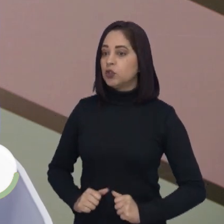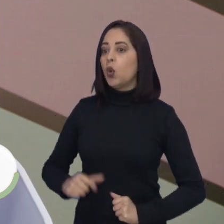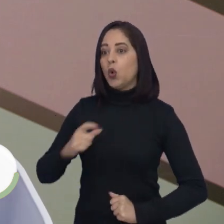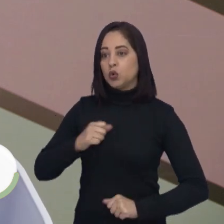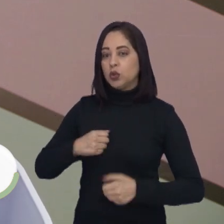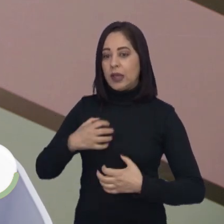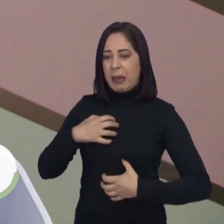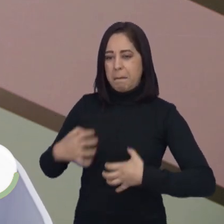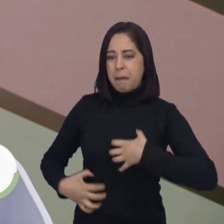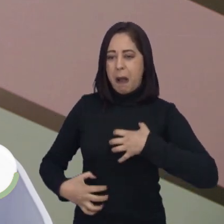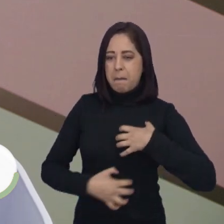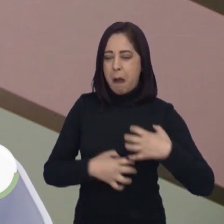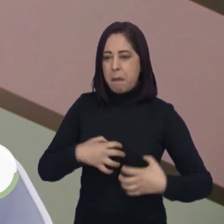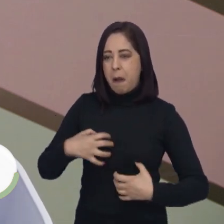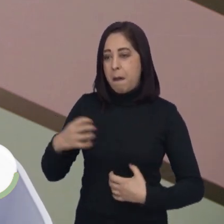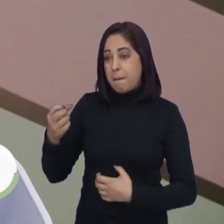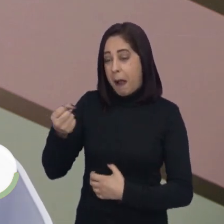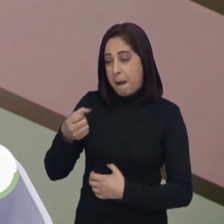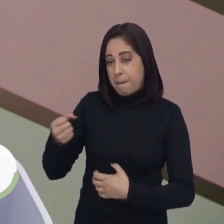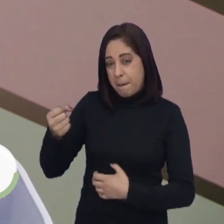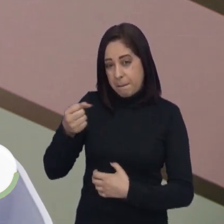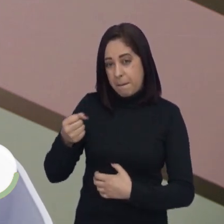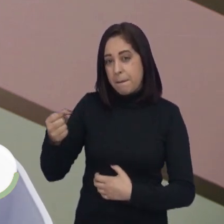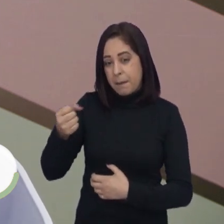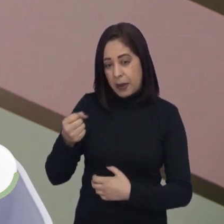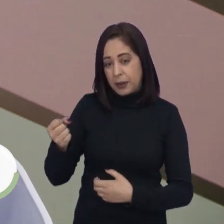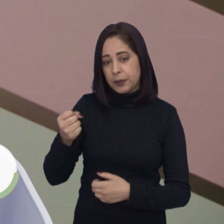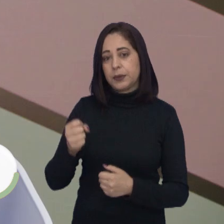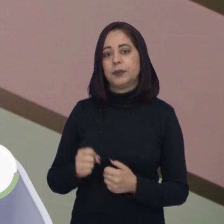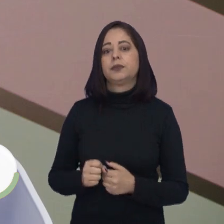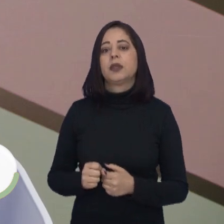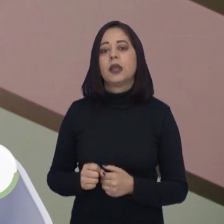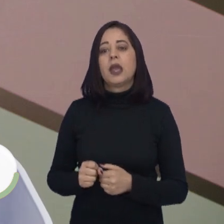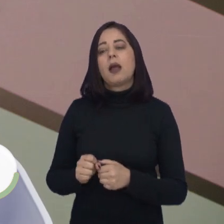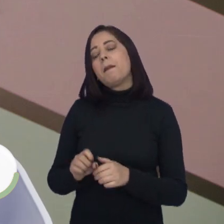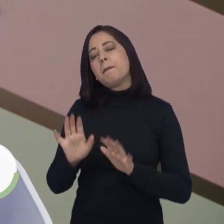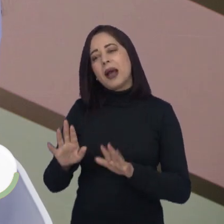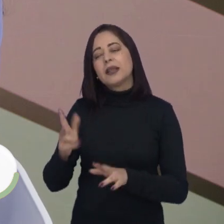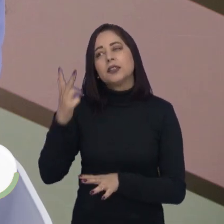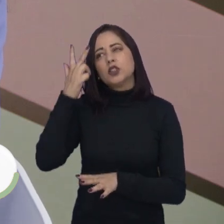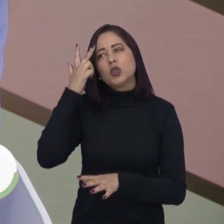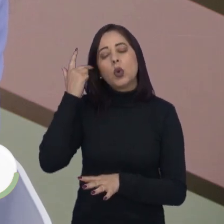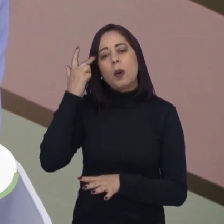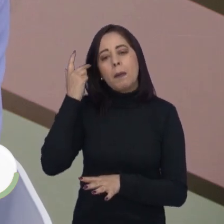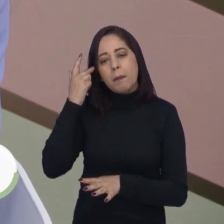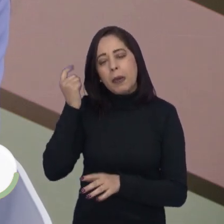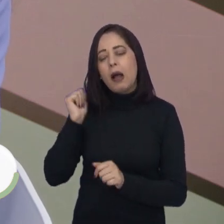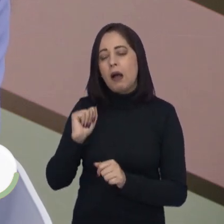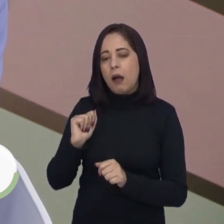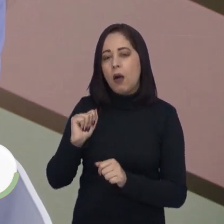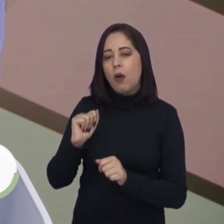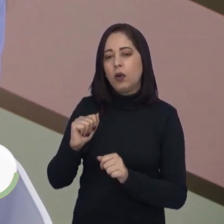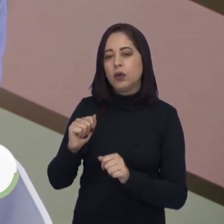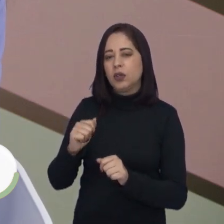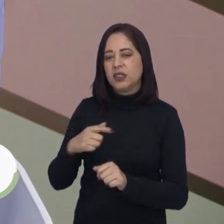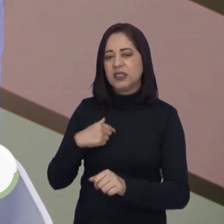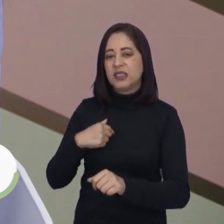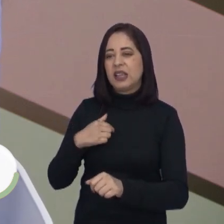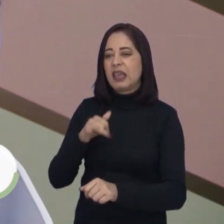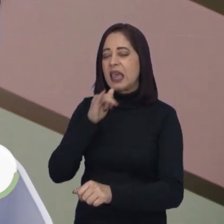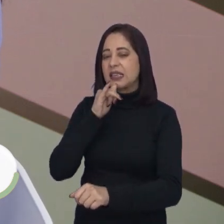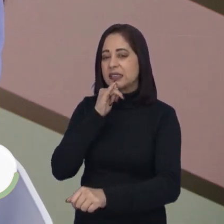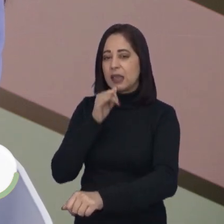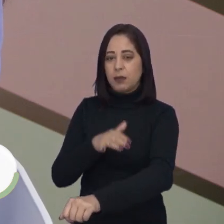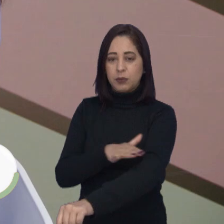é pior no vitiligo que é bilateral. Geralmente a gente começa com áreas onde tem